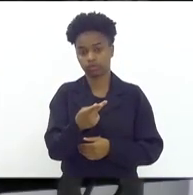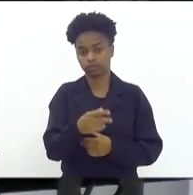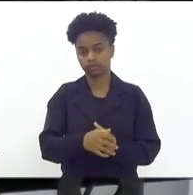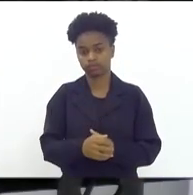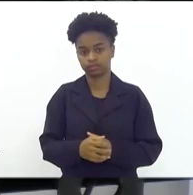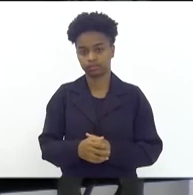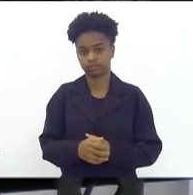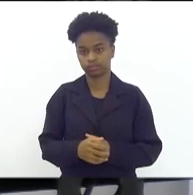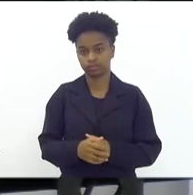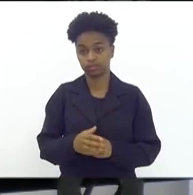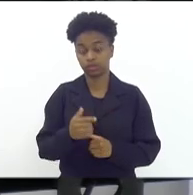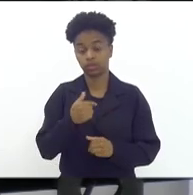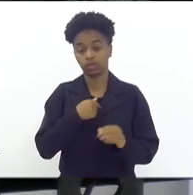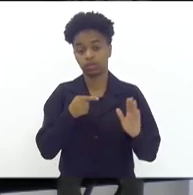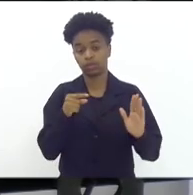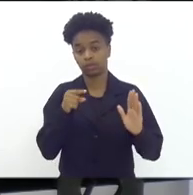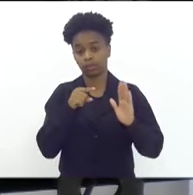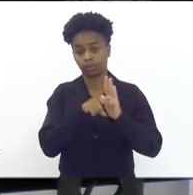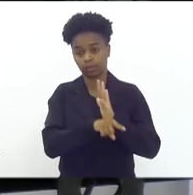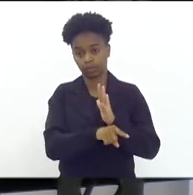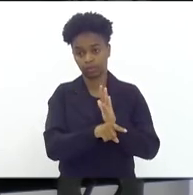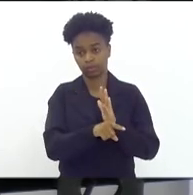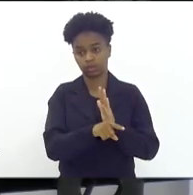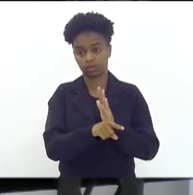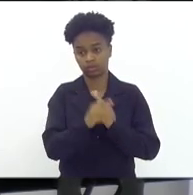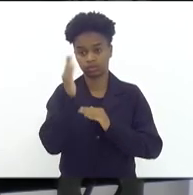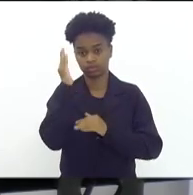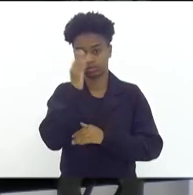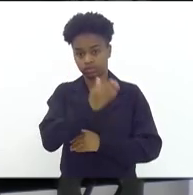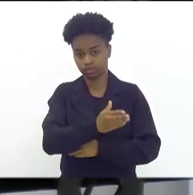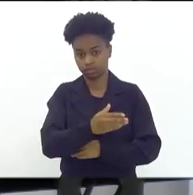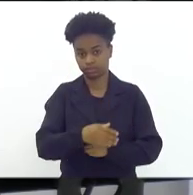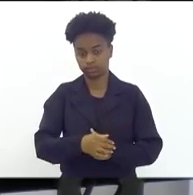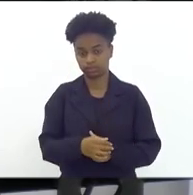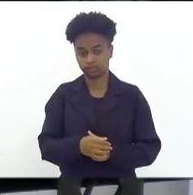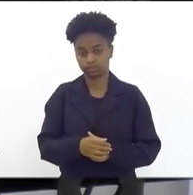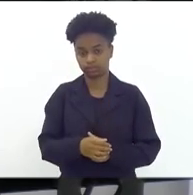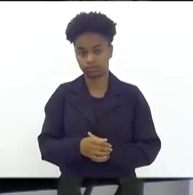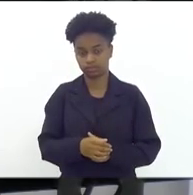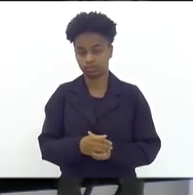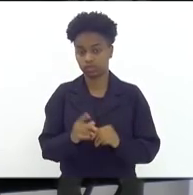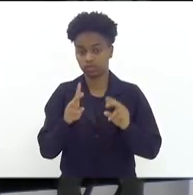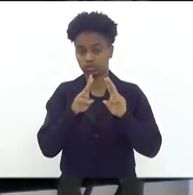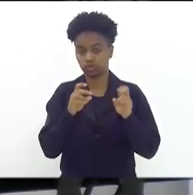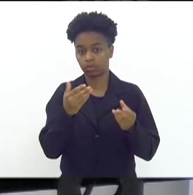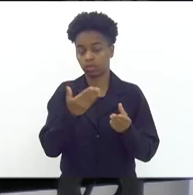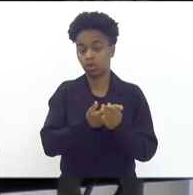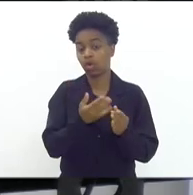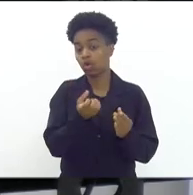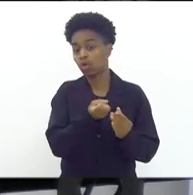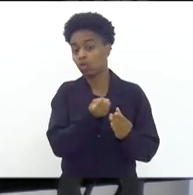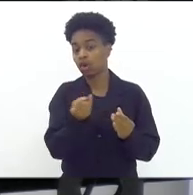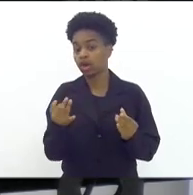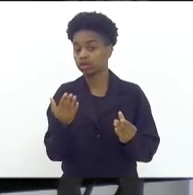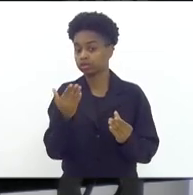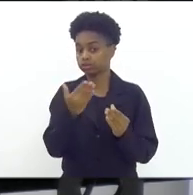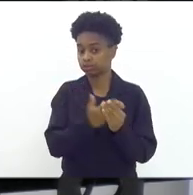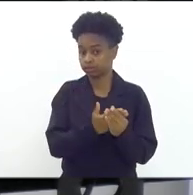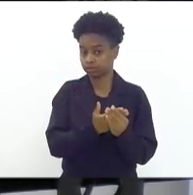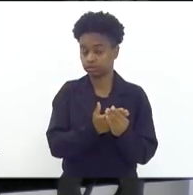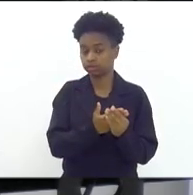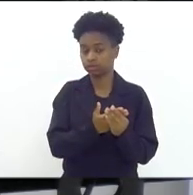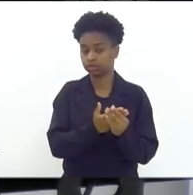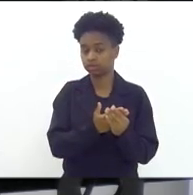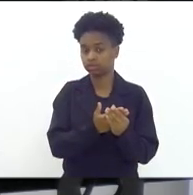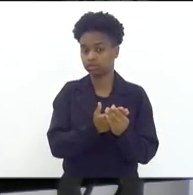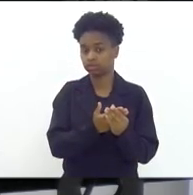eu faço uma pergunta objetiva de questão processual quantos desses processos então pelo